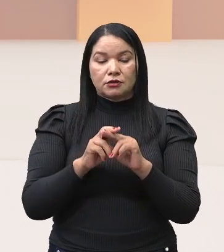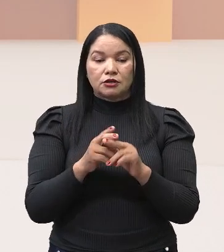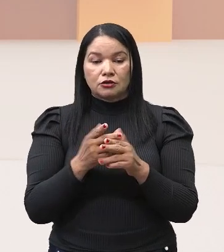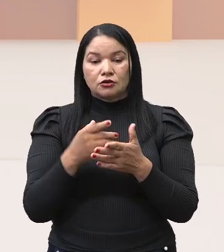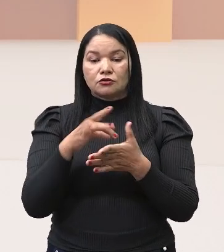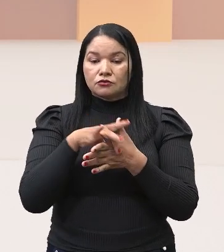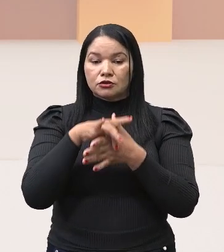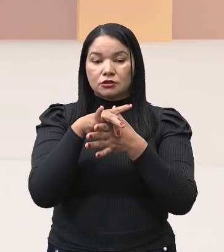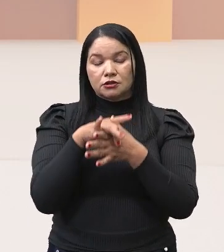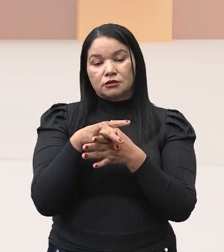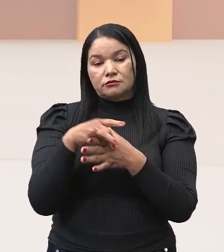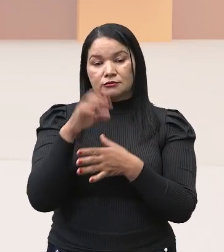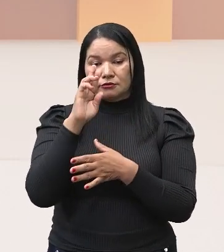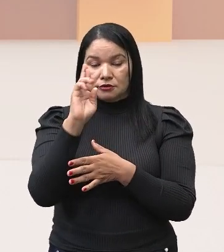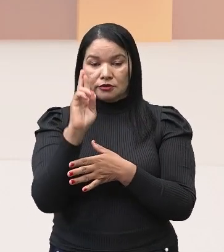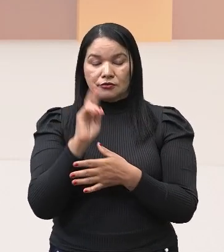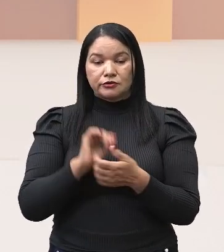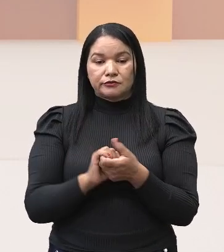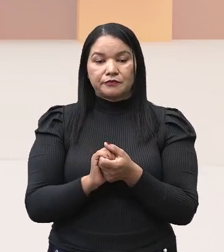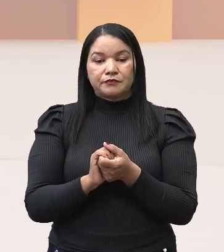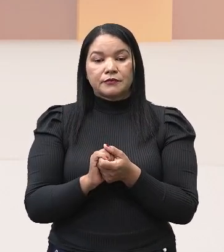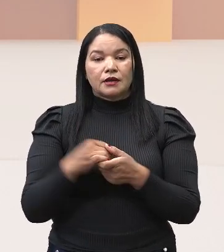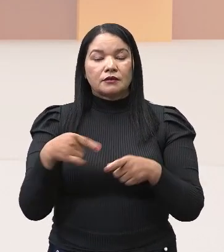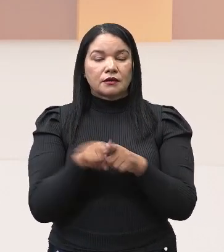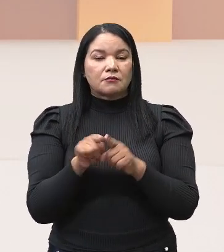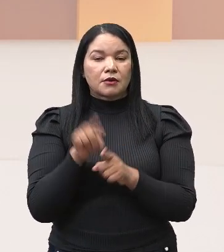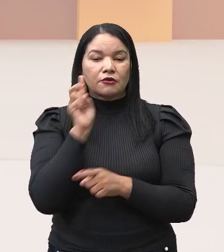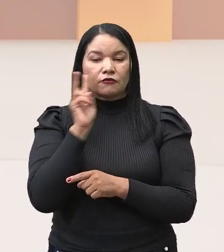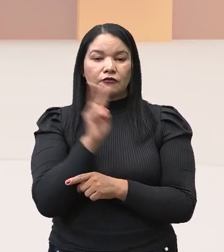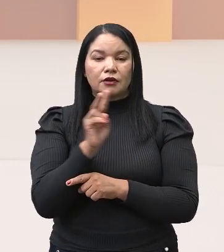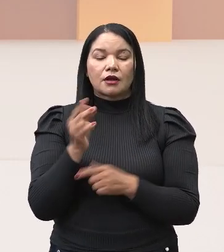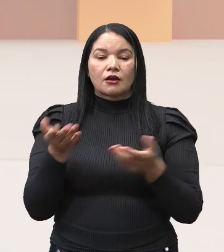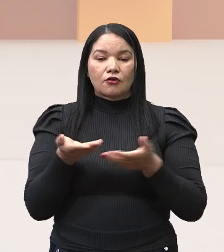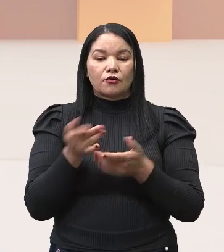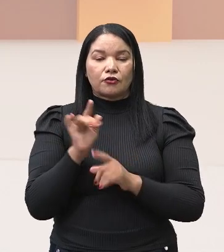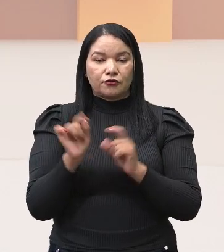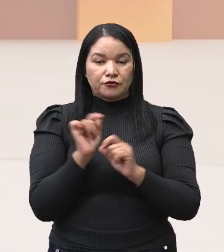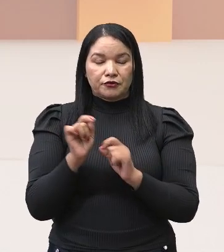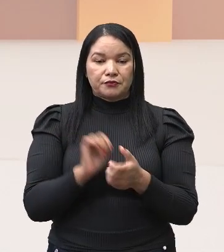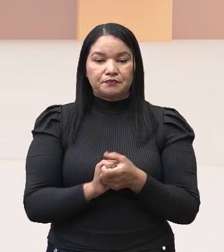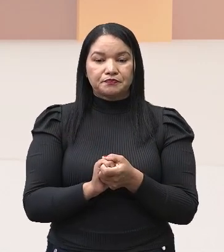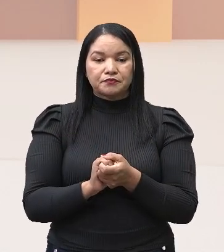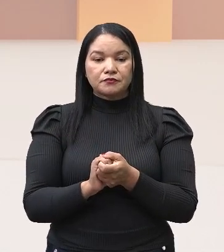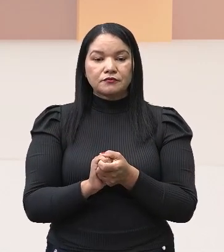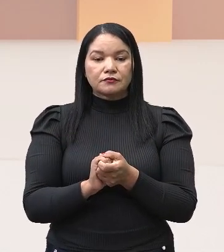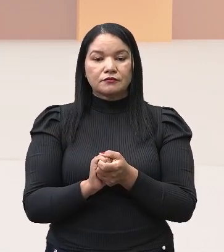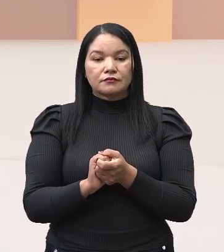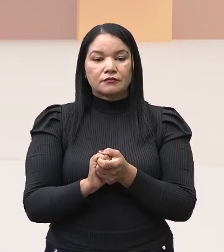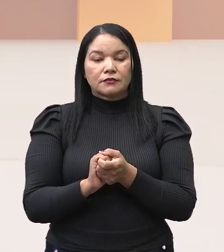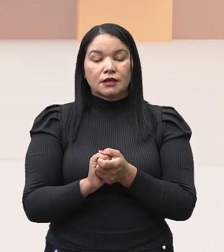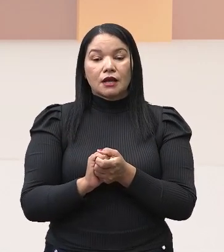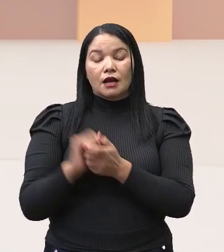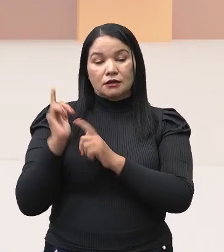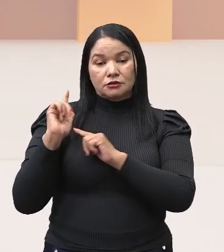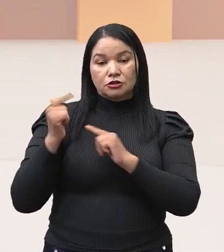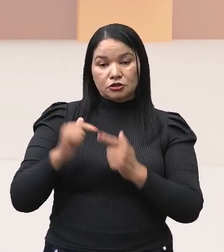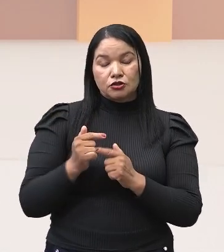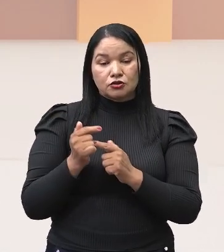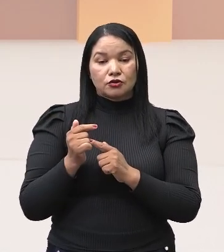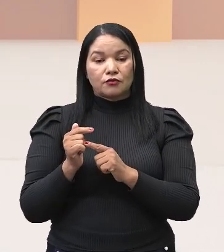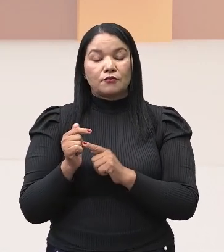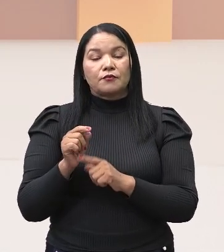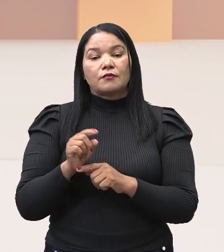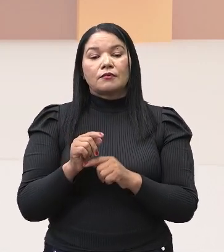pelos senhores. A gente vai observar agora o legado africano. A gente tem que lembrar que